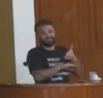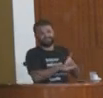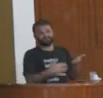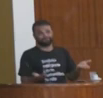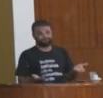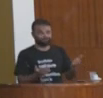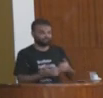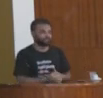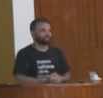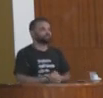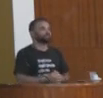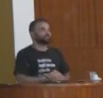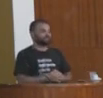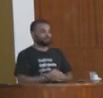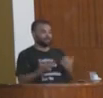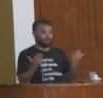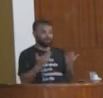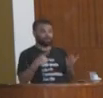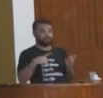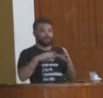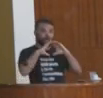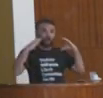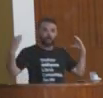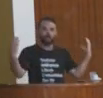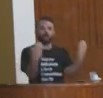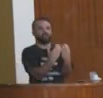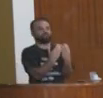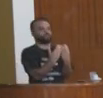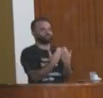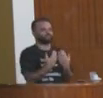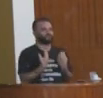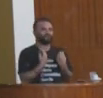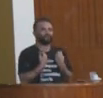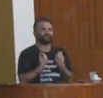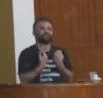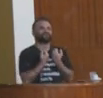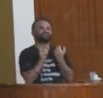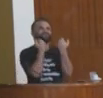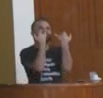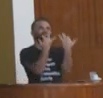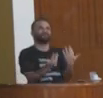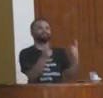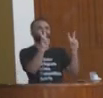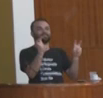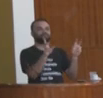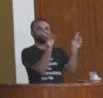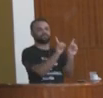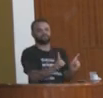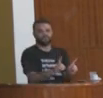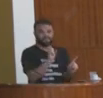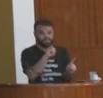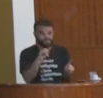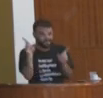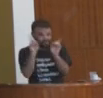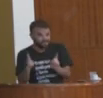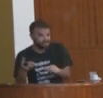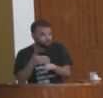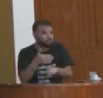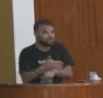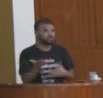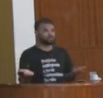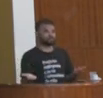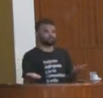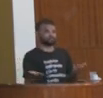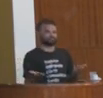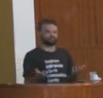com a conferência, e como falar de pessoas com deficiência sem que eles estejam participando dessa